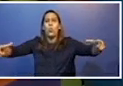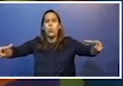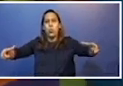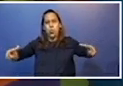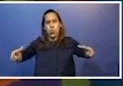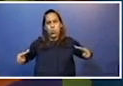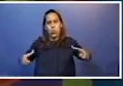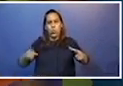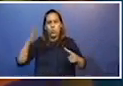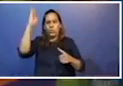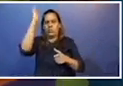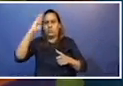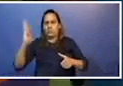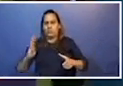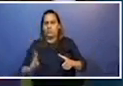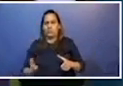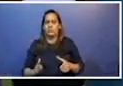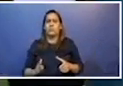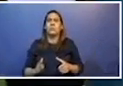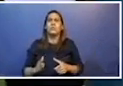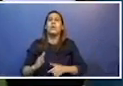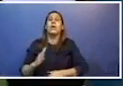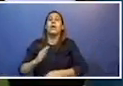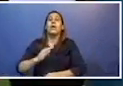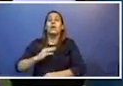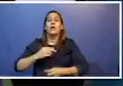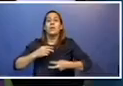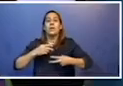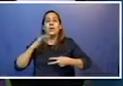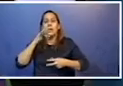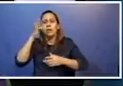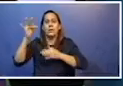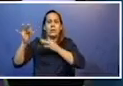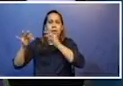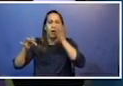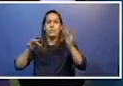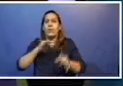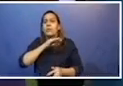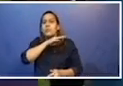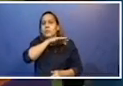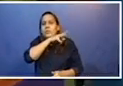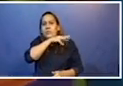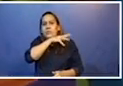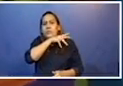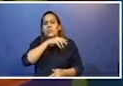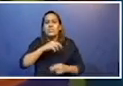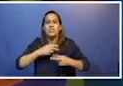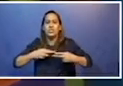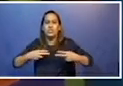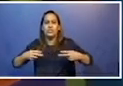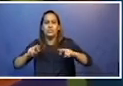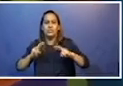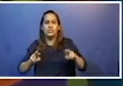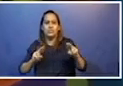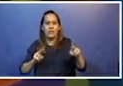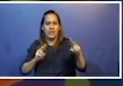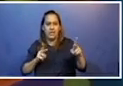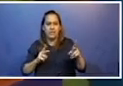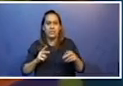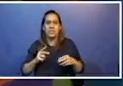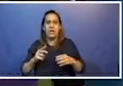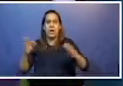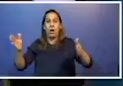Brasil. Nesse ambiente, a fauna e a flora são bastante diversificadas. O clima é quente e